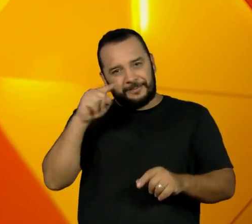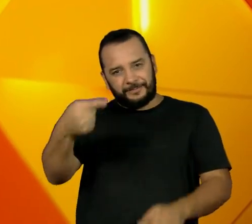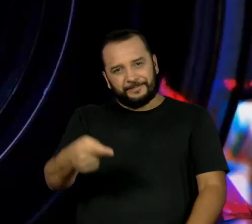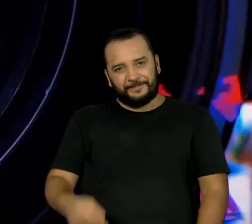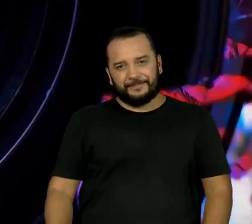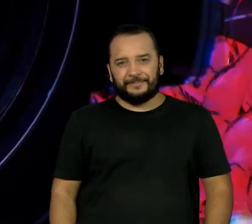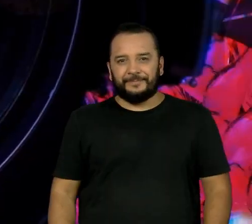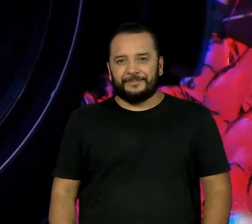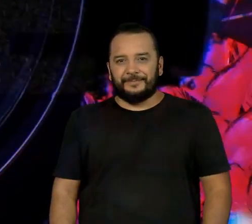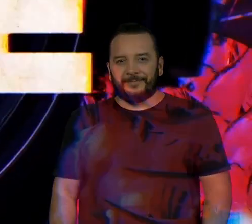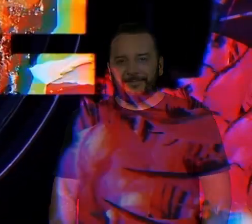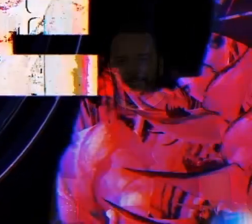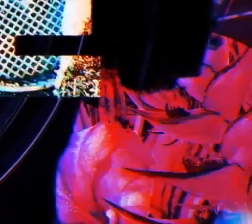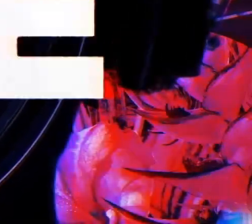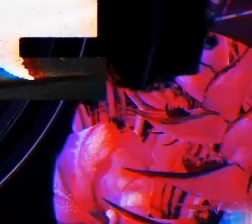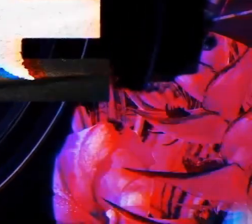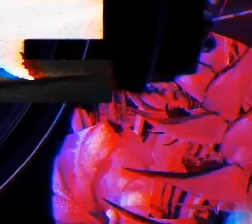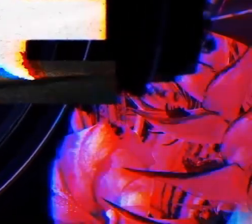já.